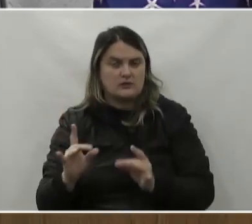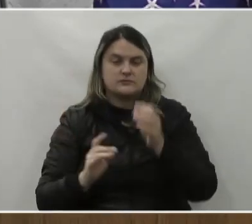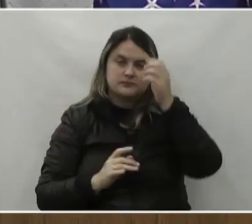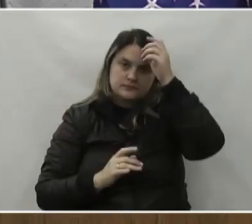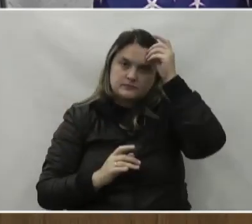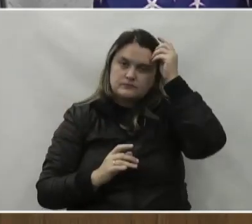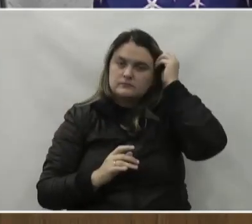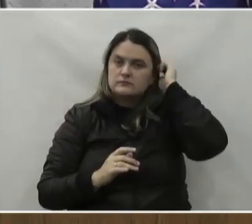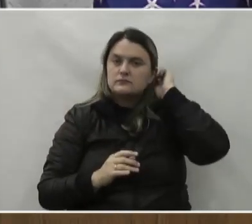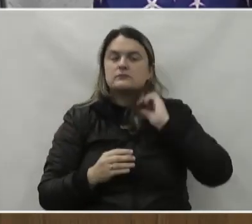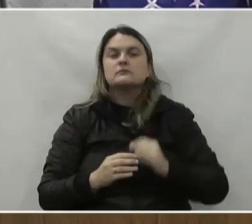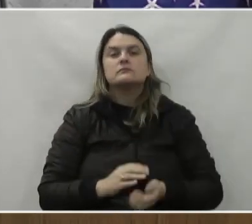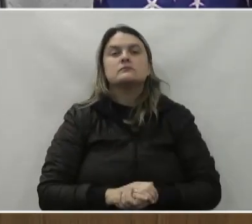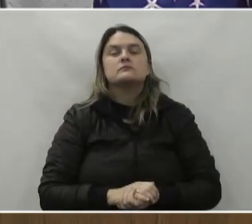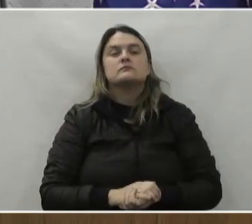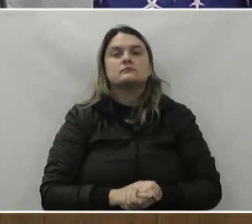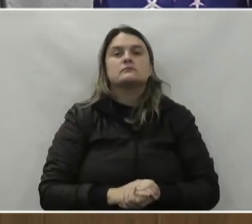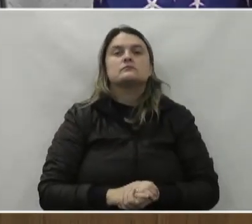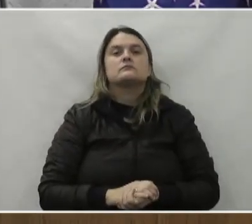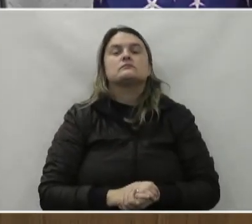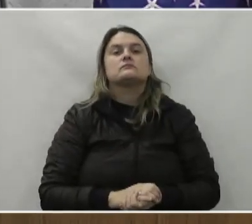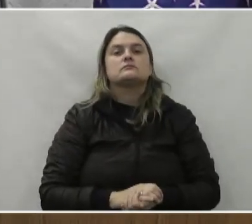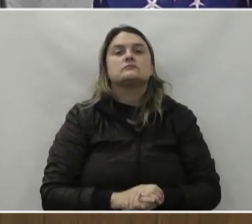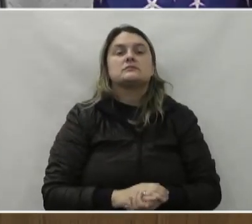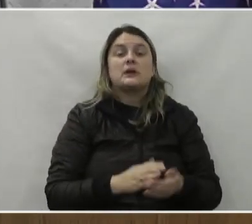providências. Indicações.